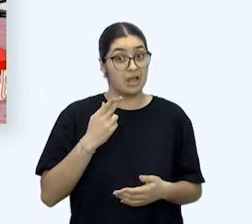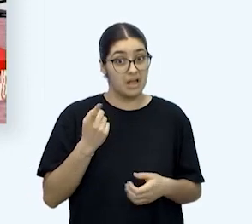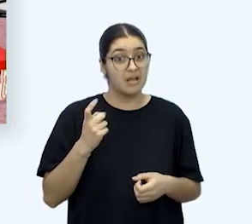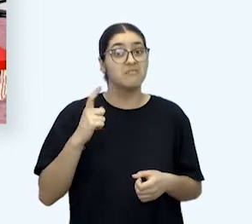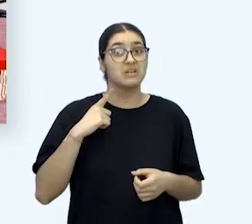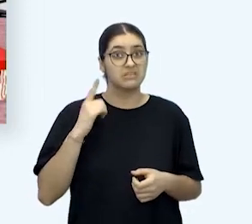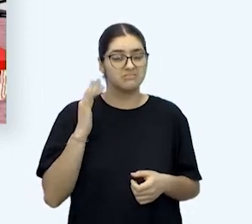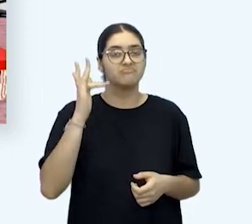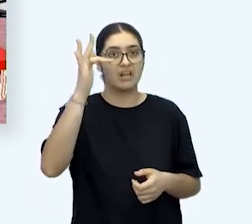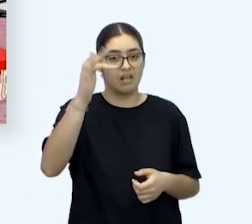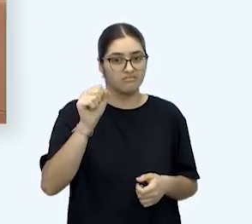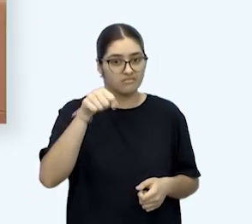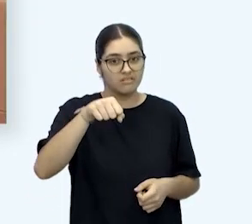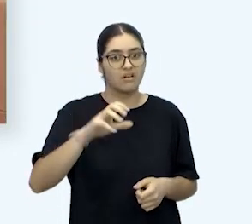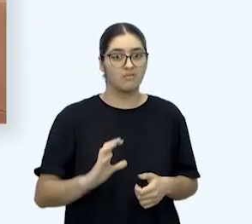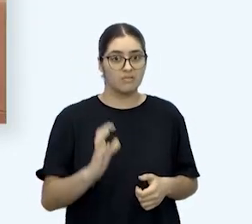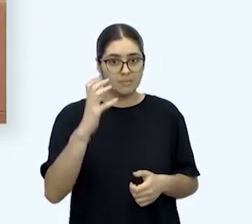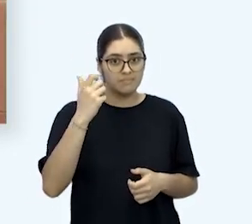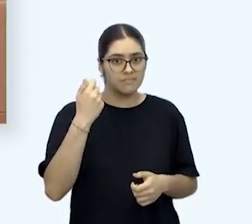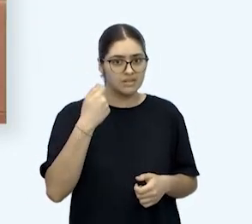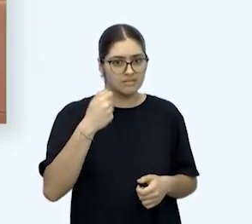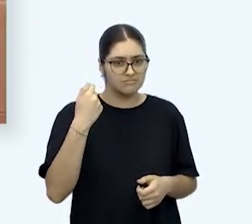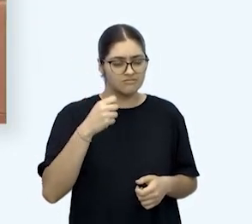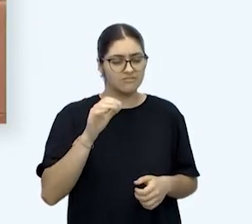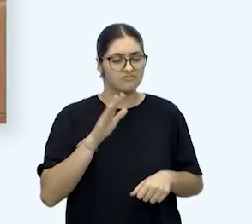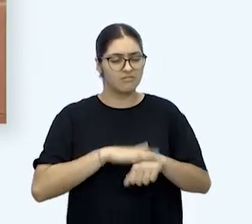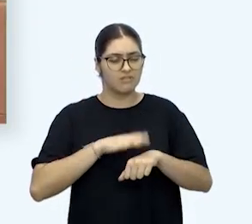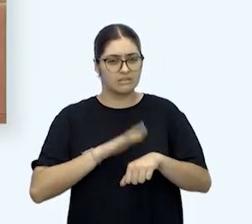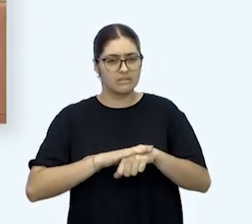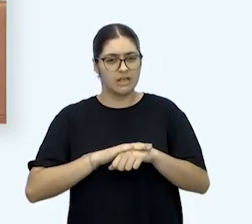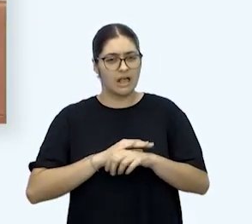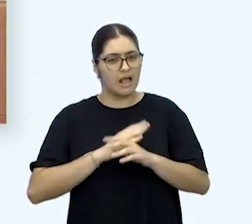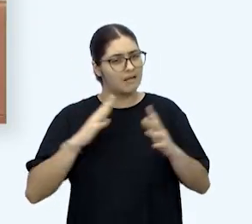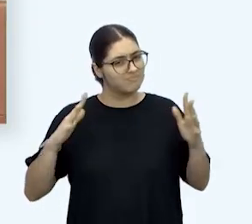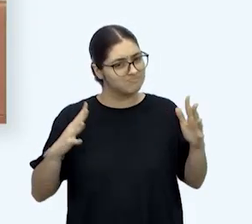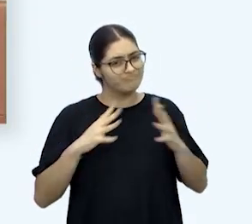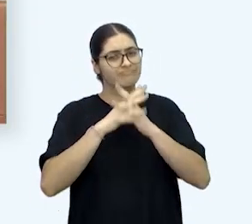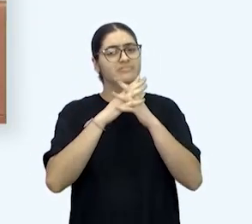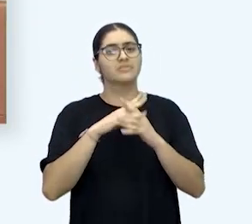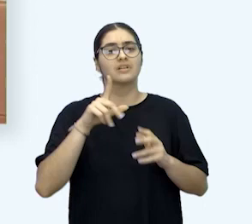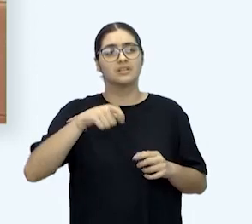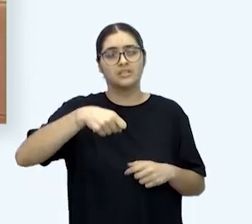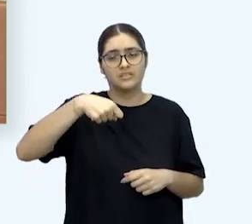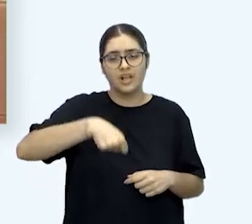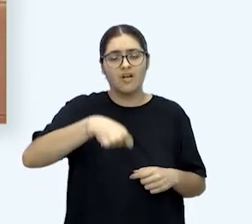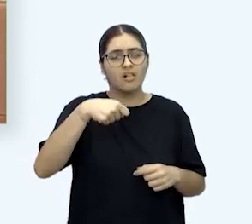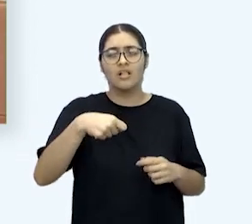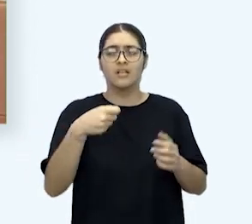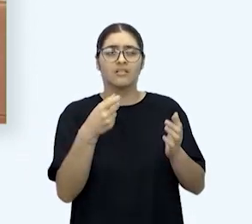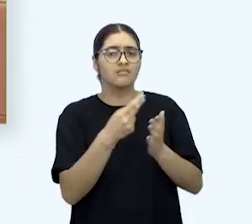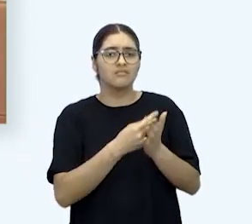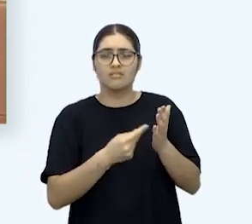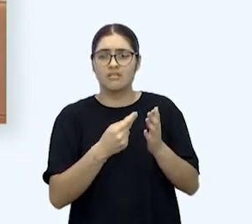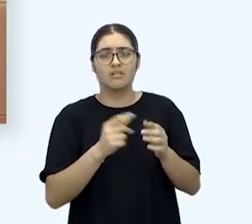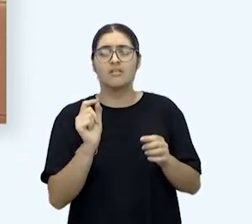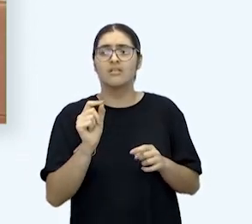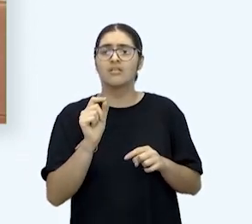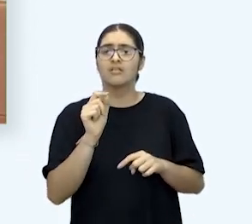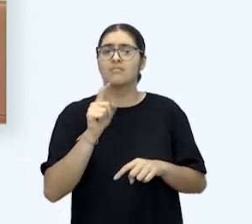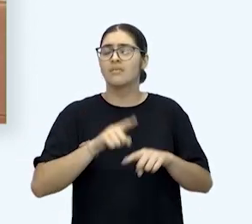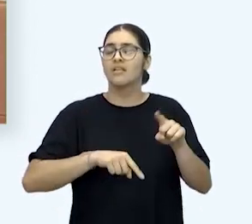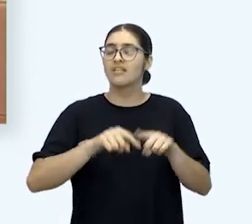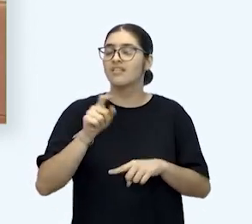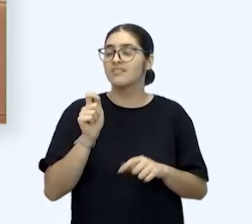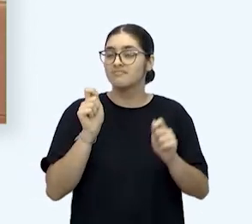fizer alguma coisa urgente. Então eu queria propor para vocês criarem uma sacola personalizada. Pode ser até de material reaproveitado